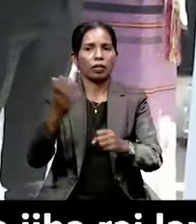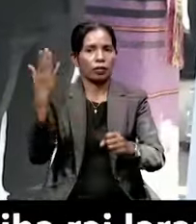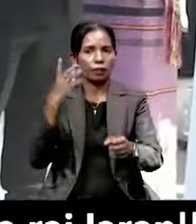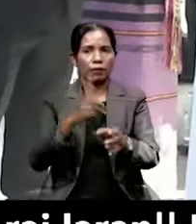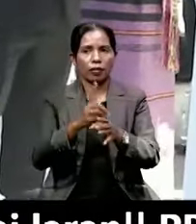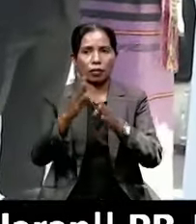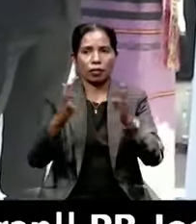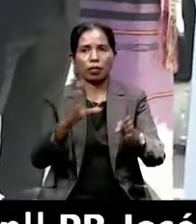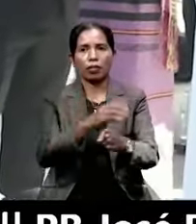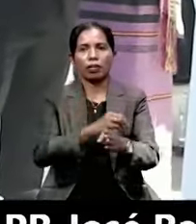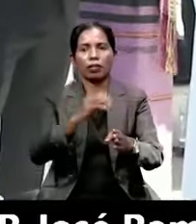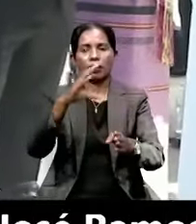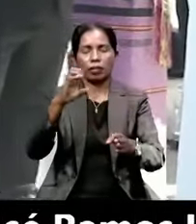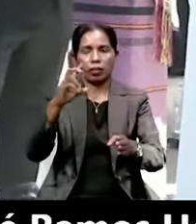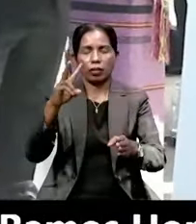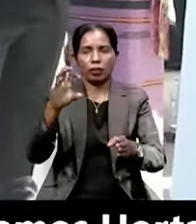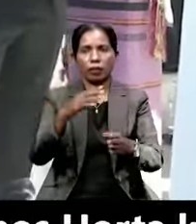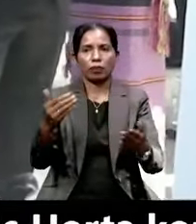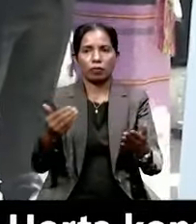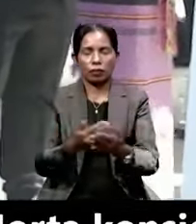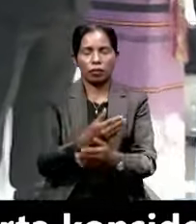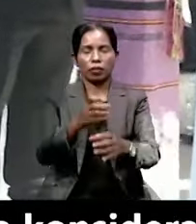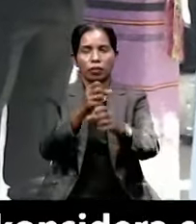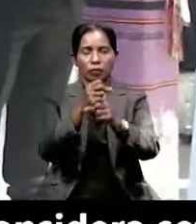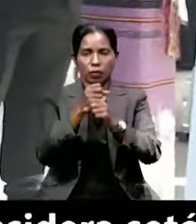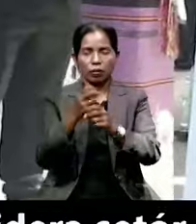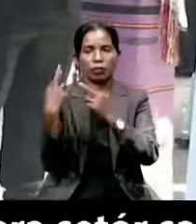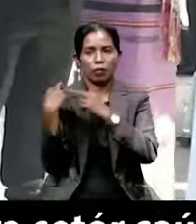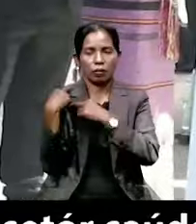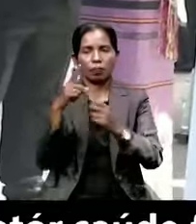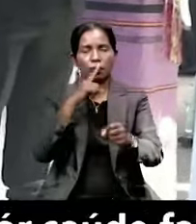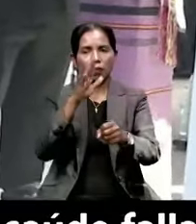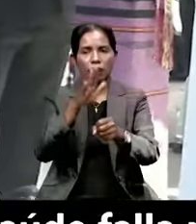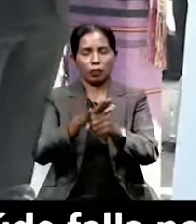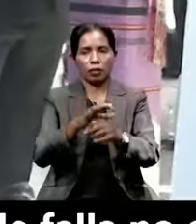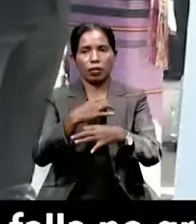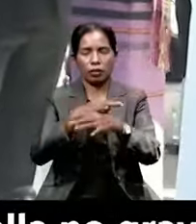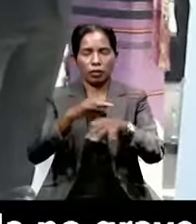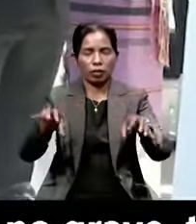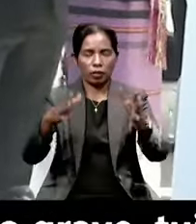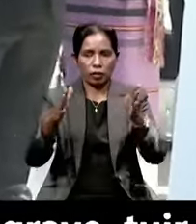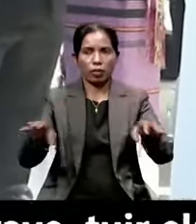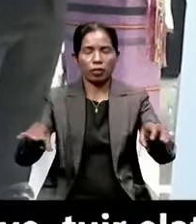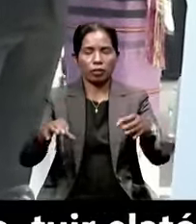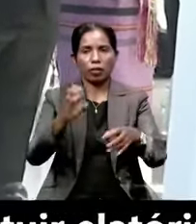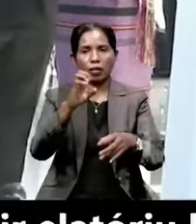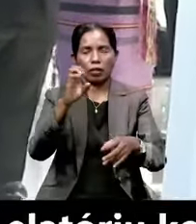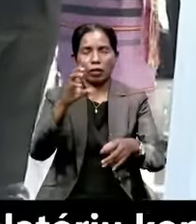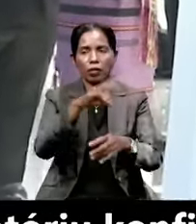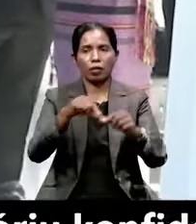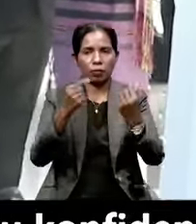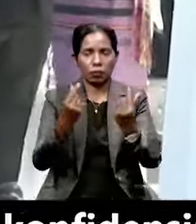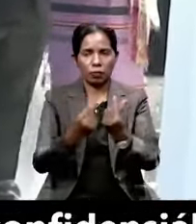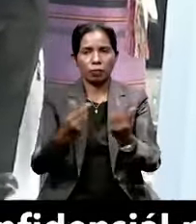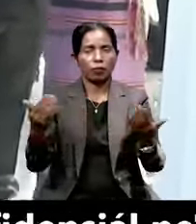diretor executivo serve IP FON, nebe Simona Posse, promete ser a dia ricas funcionamento serve IP ou equipa nebe